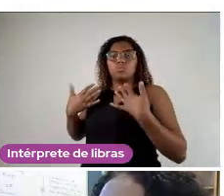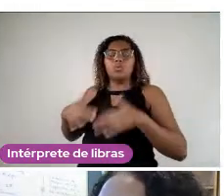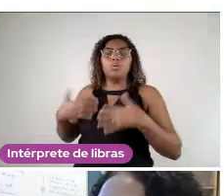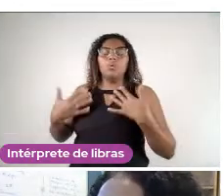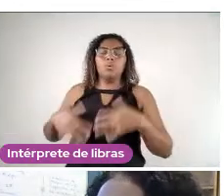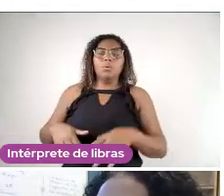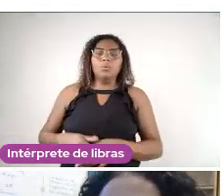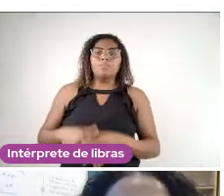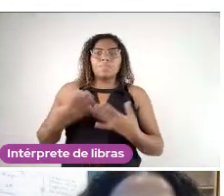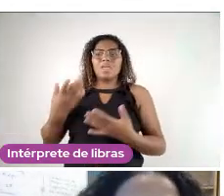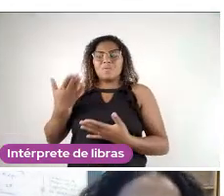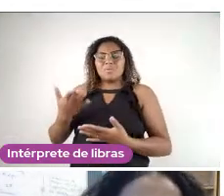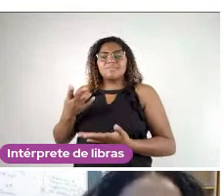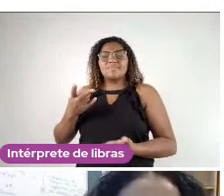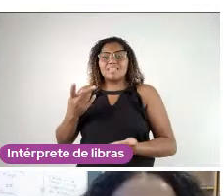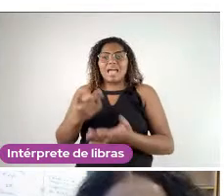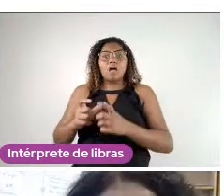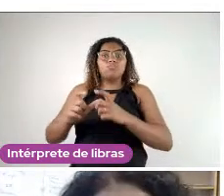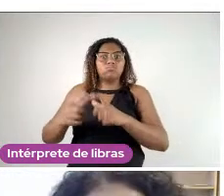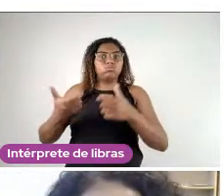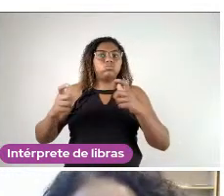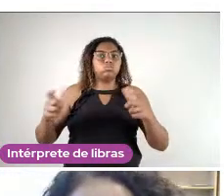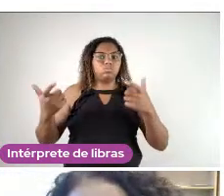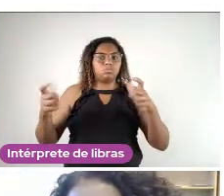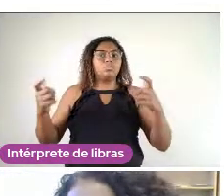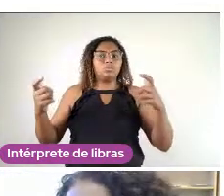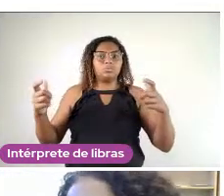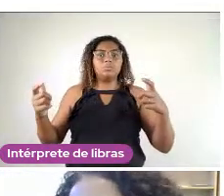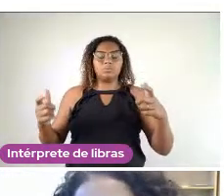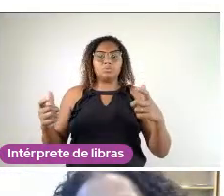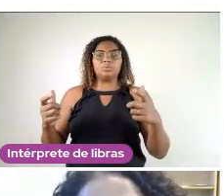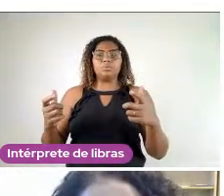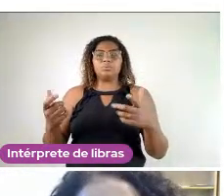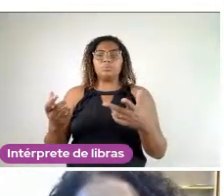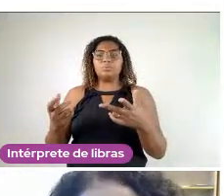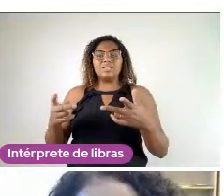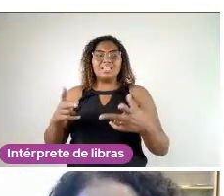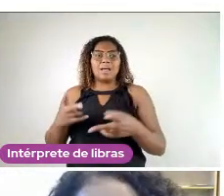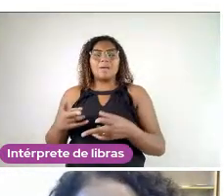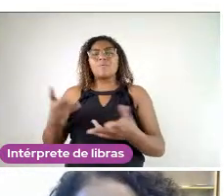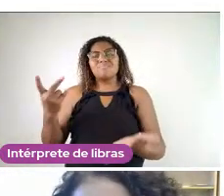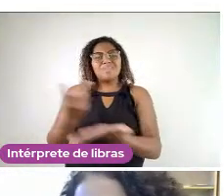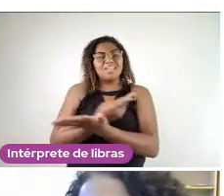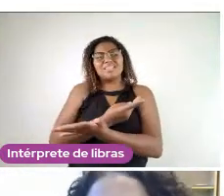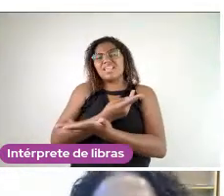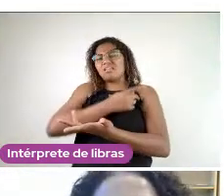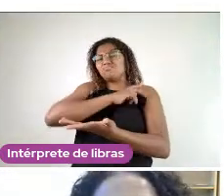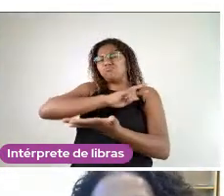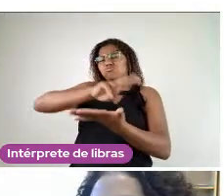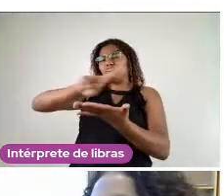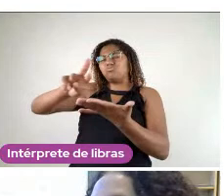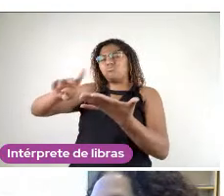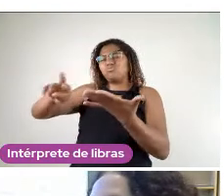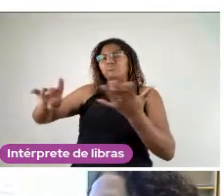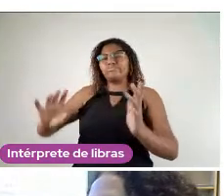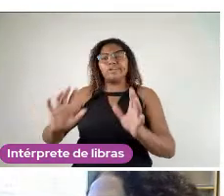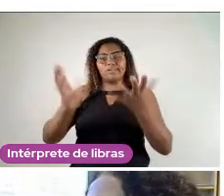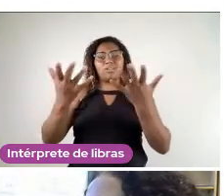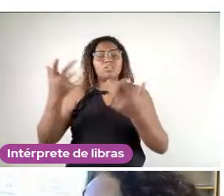E isso está aumentando, né? Tá vendo mais e mais eventos lá no sul do Chile por conta dessas